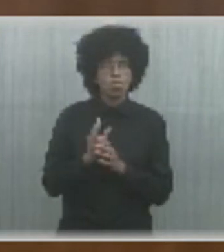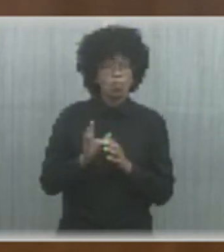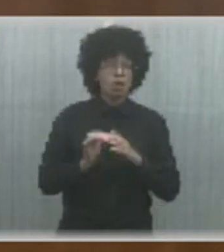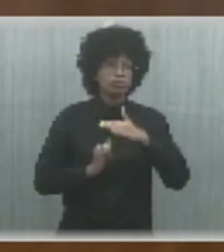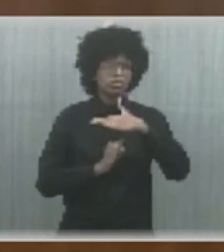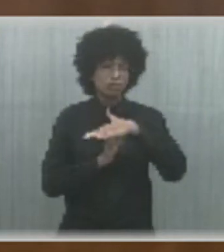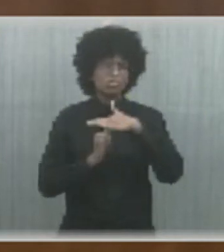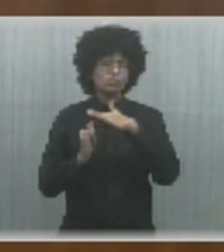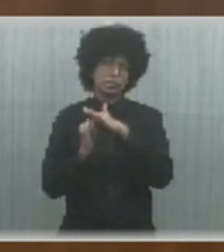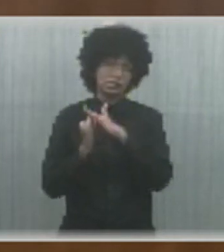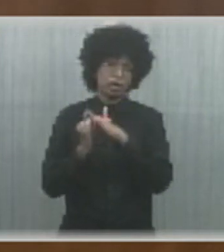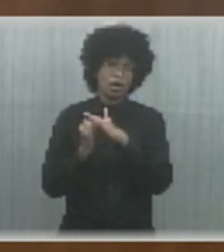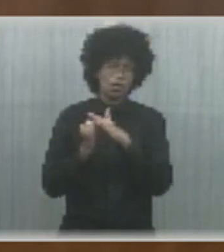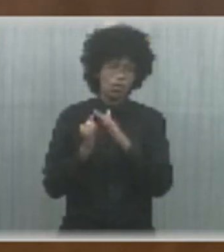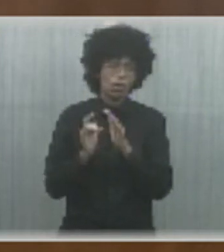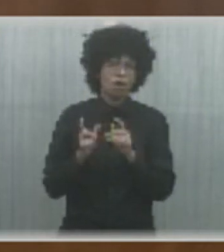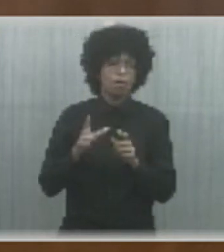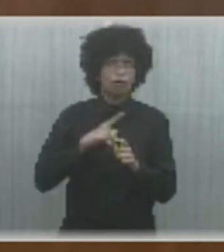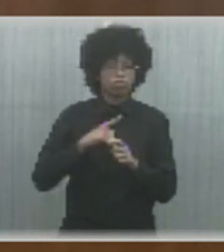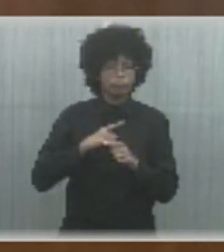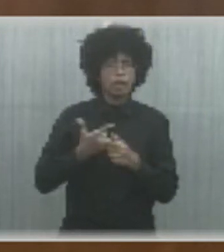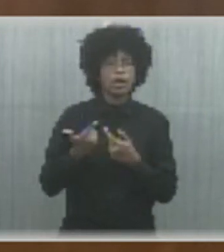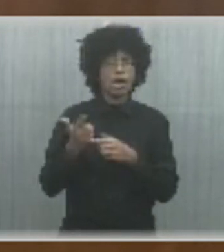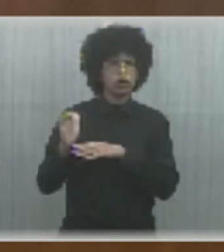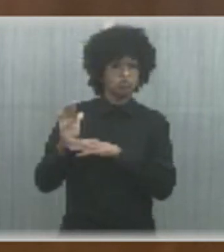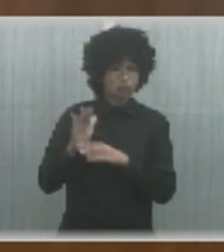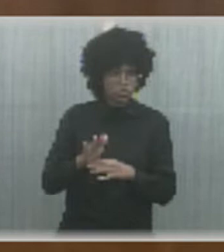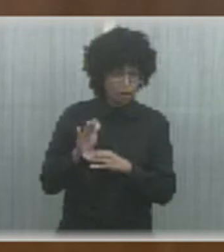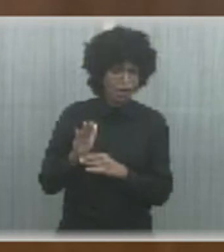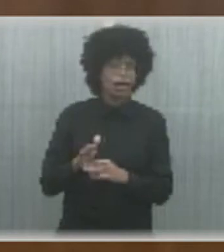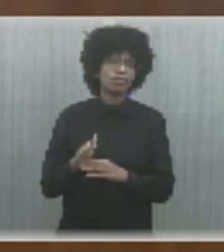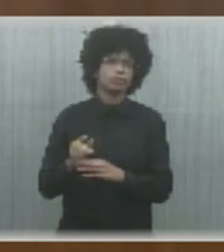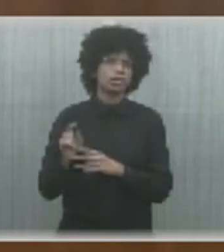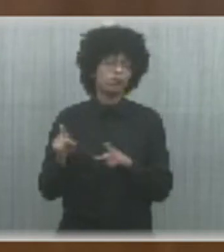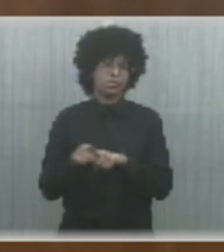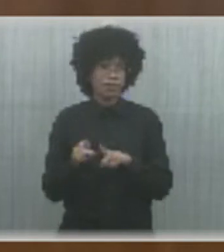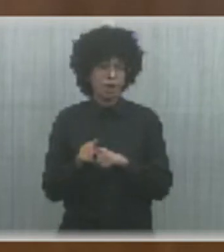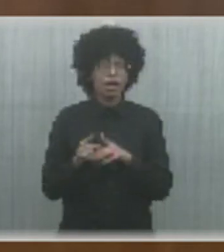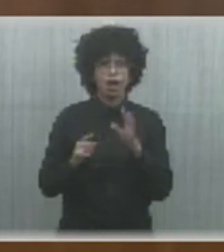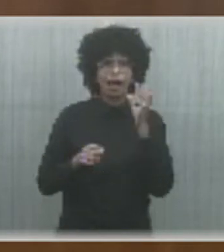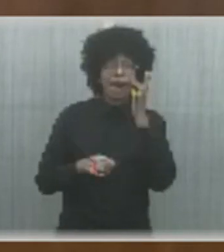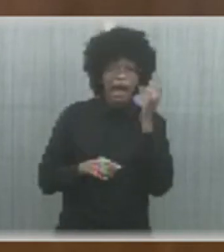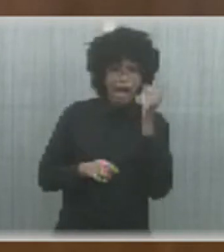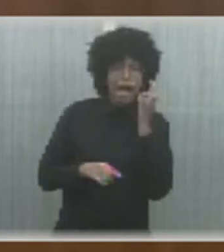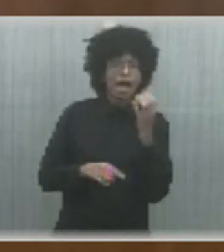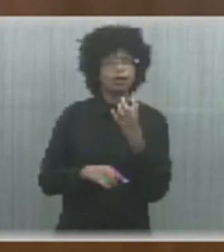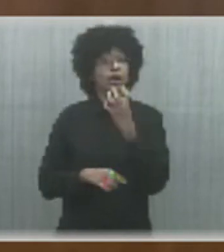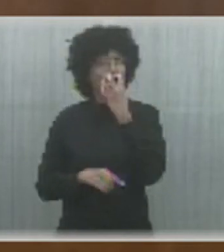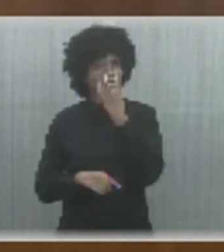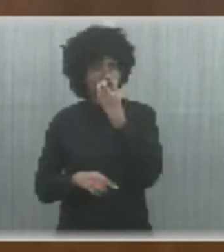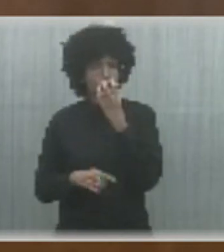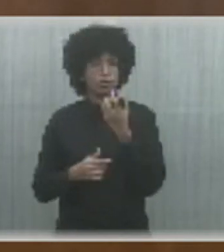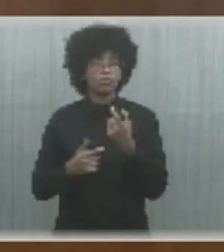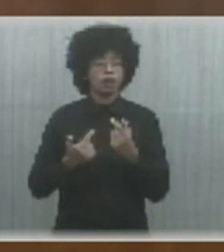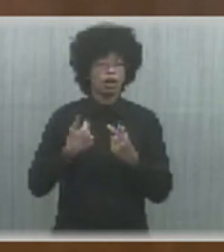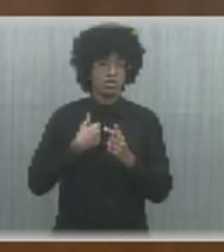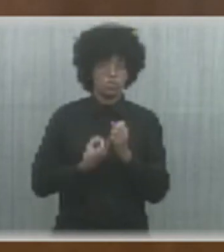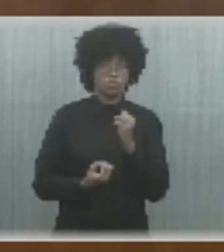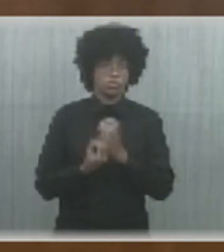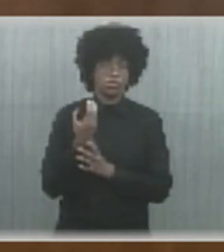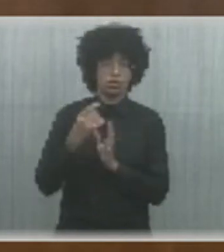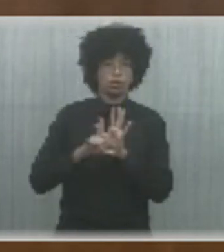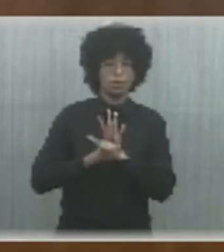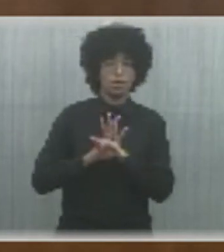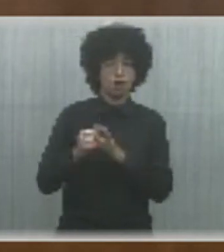sem condições, têm acolhido esses animais. Por essa situação, senhor presidente, eu criei uma lei, que